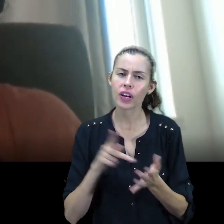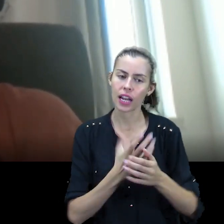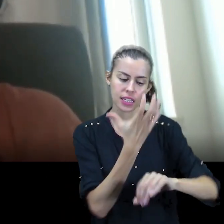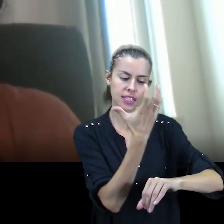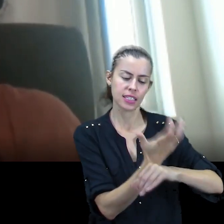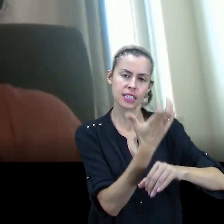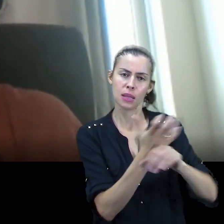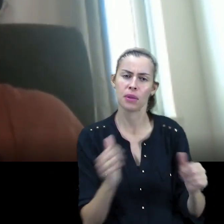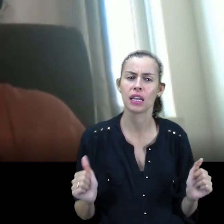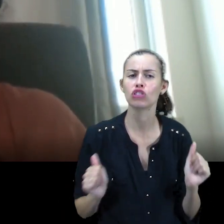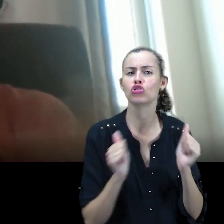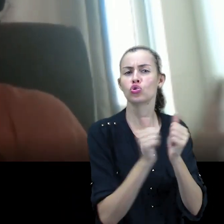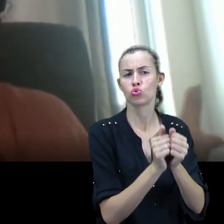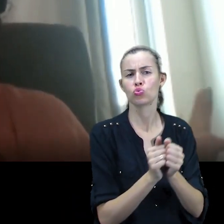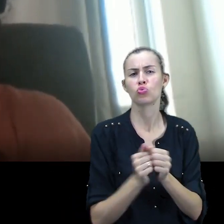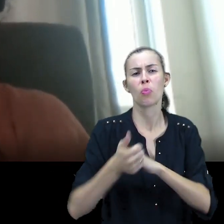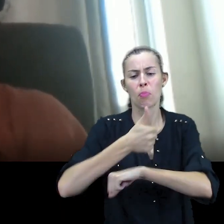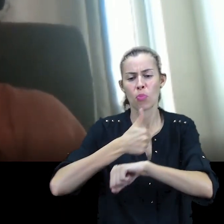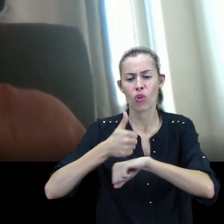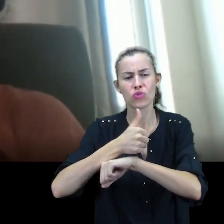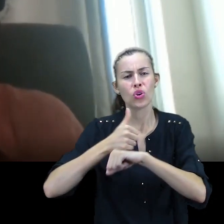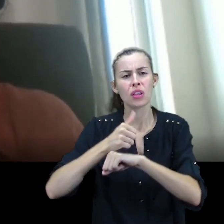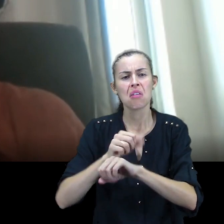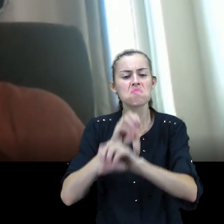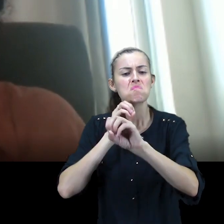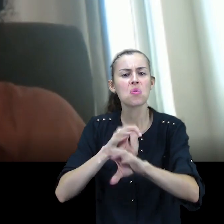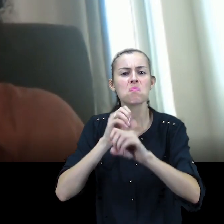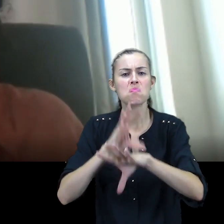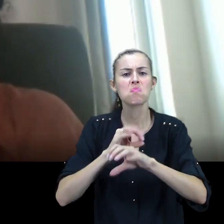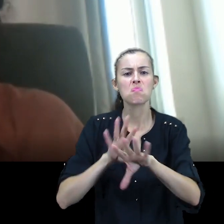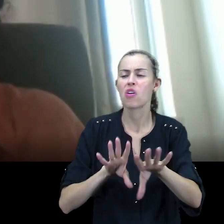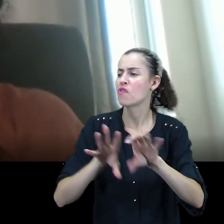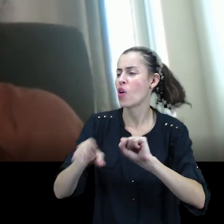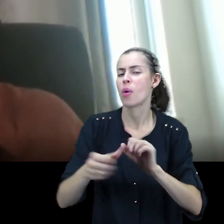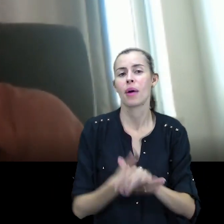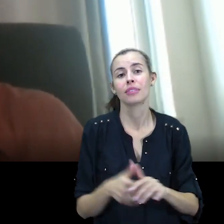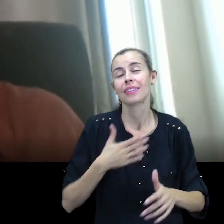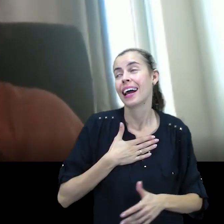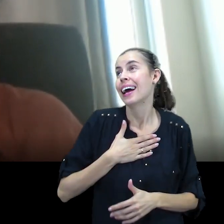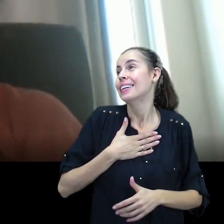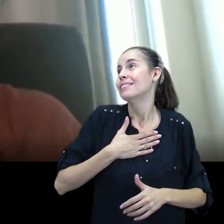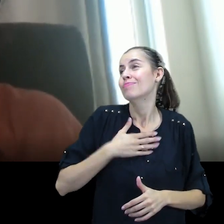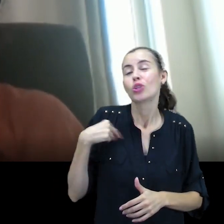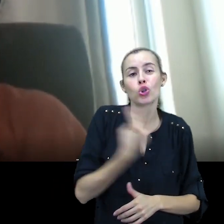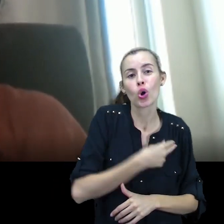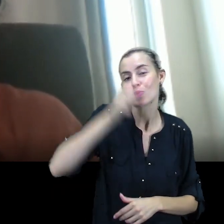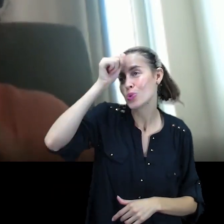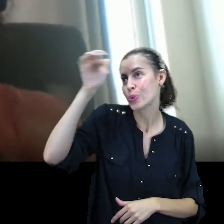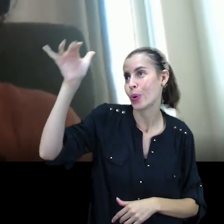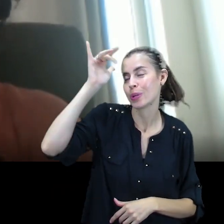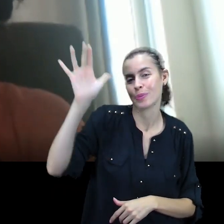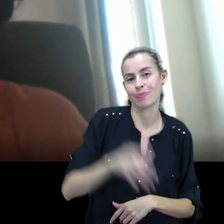sonho que a gente tem, né? Que seja um valor comum, mas a gente entende que estamos caminhando